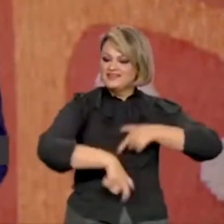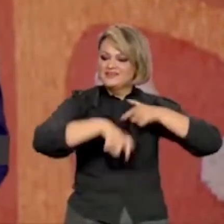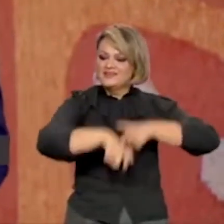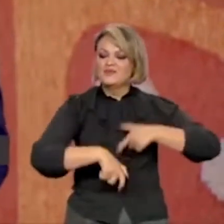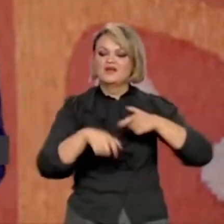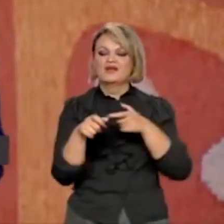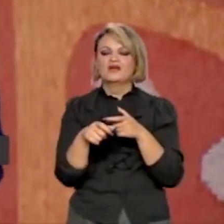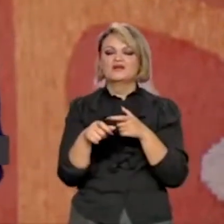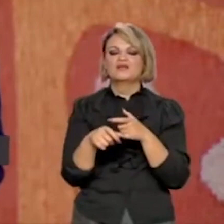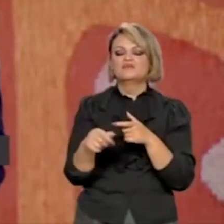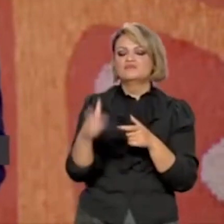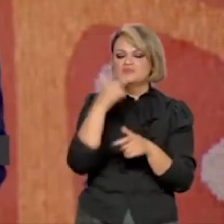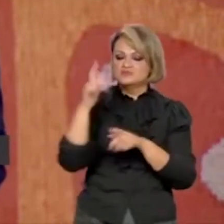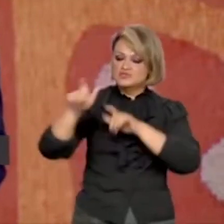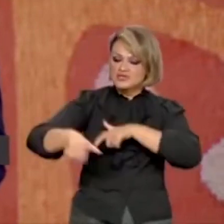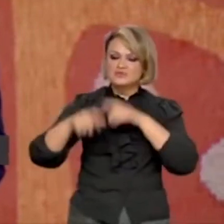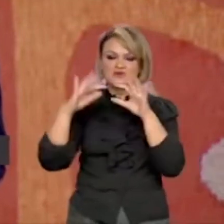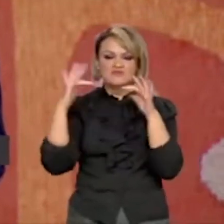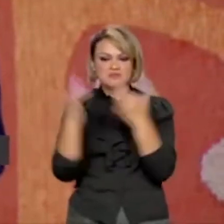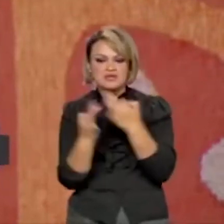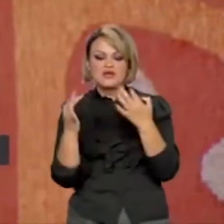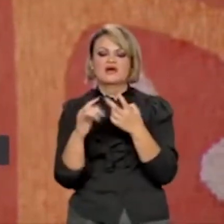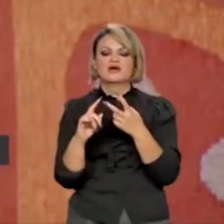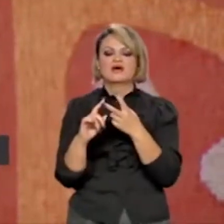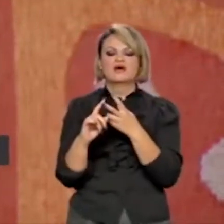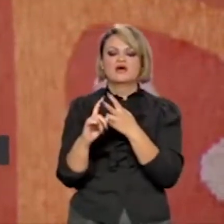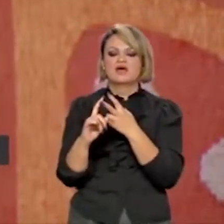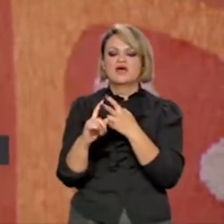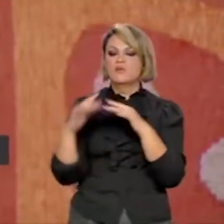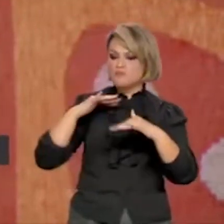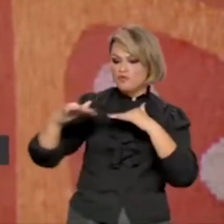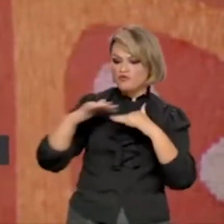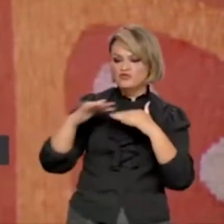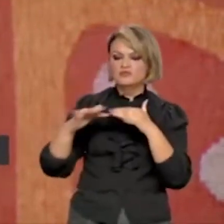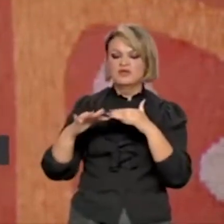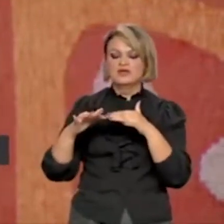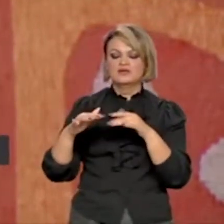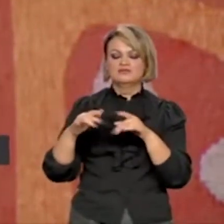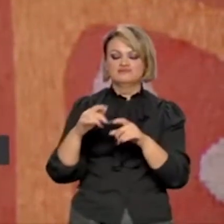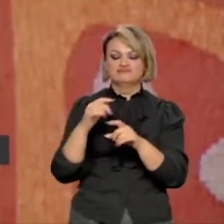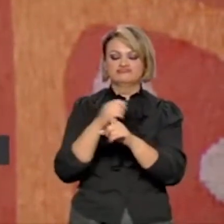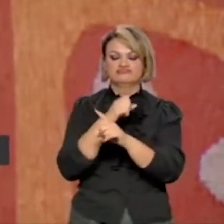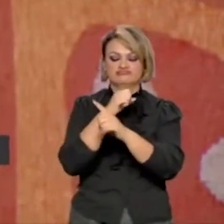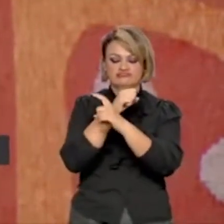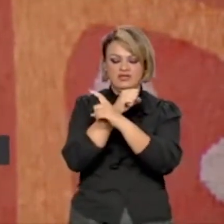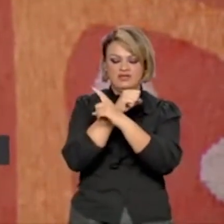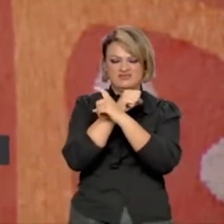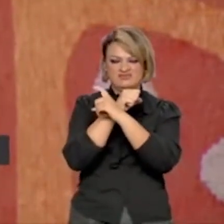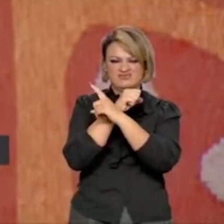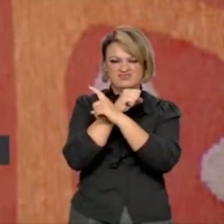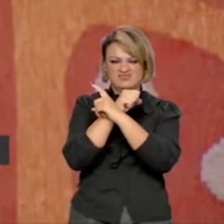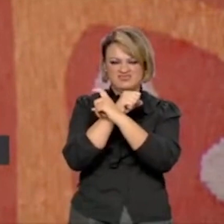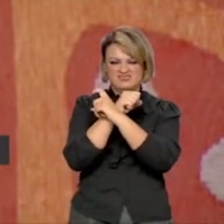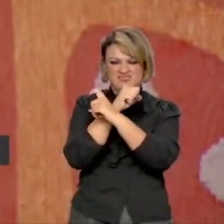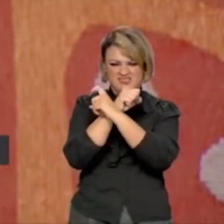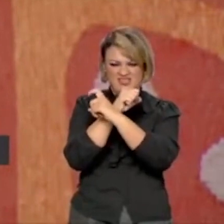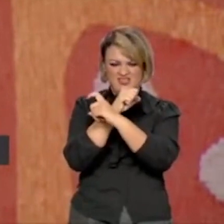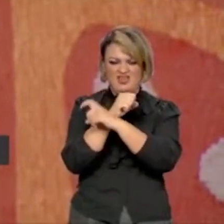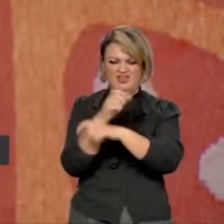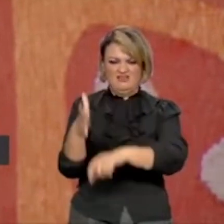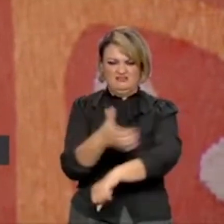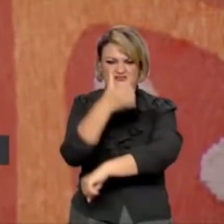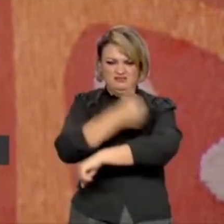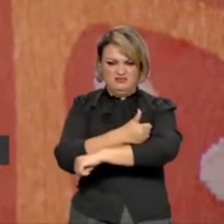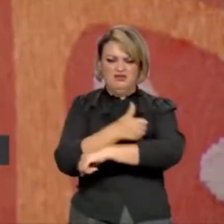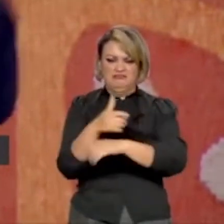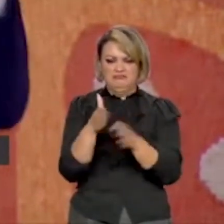ter os trabalhadores da Agricultura Familiar ter o movimento sem terra que tem um papel importante no debate da alimentação saudável da